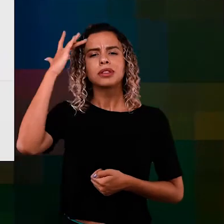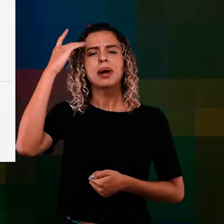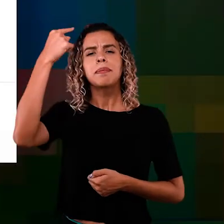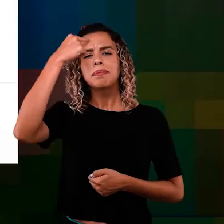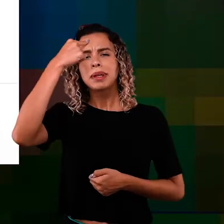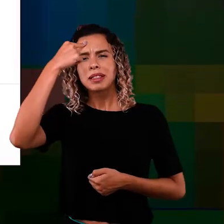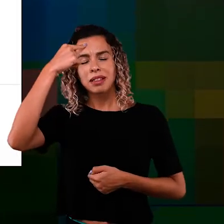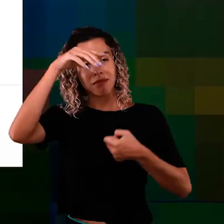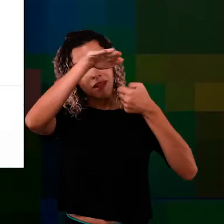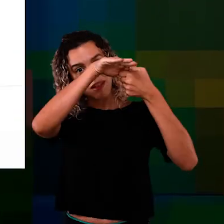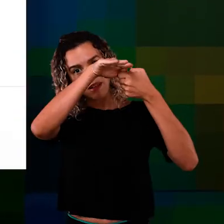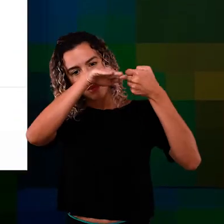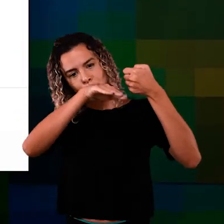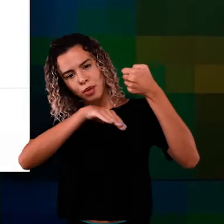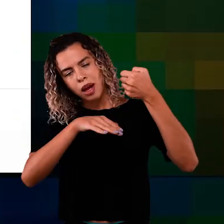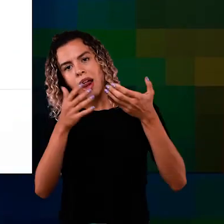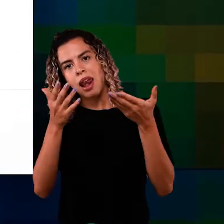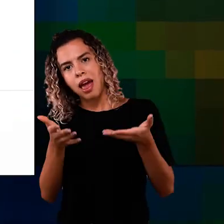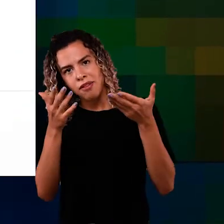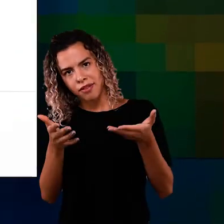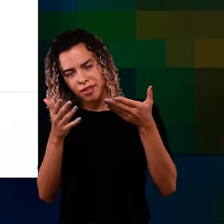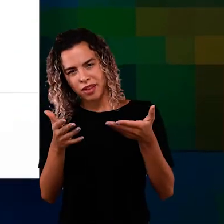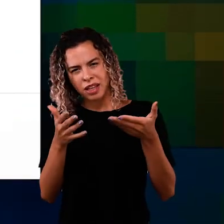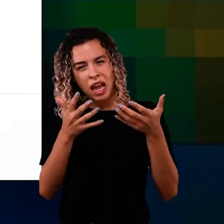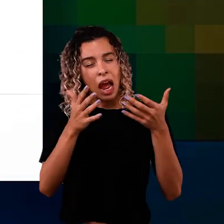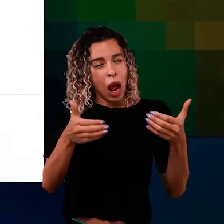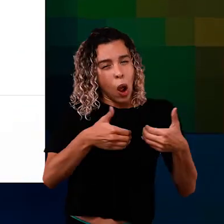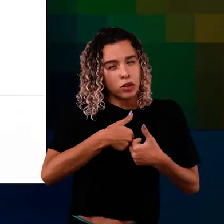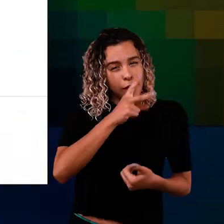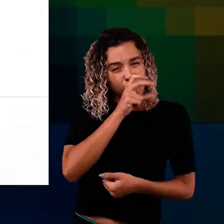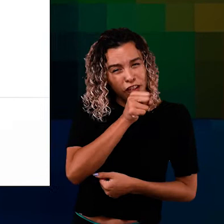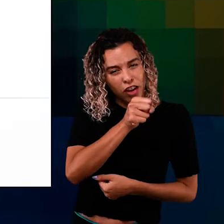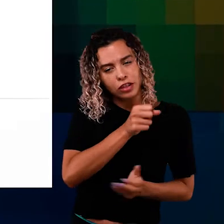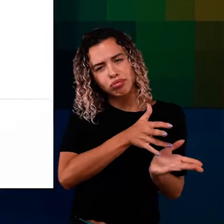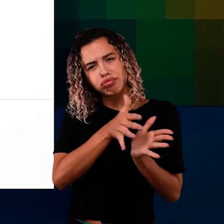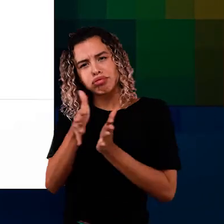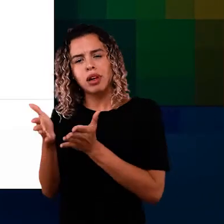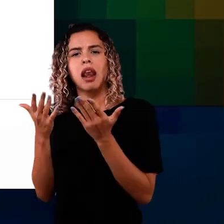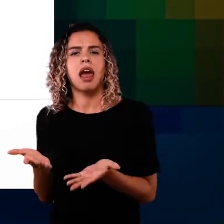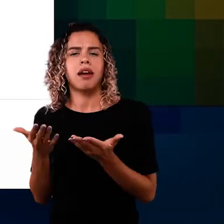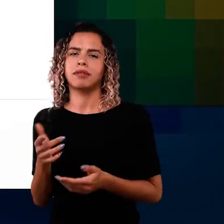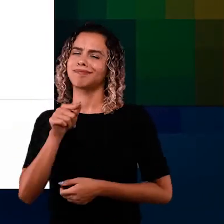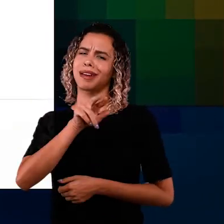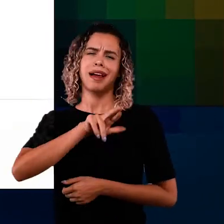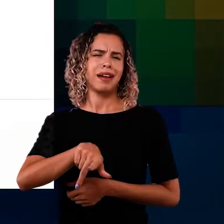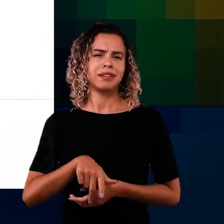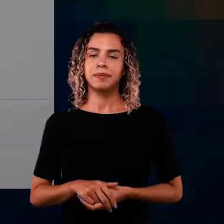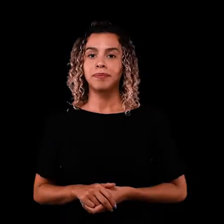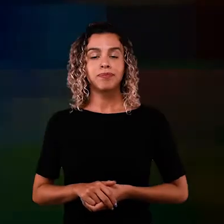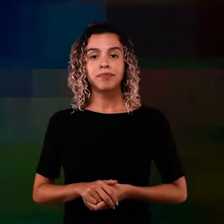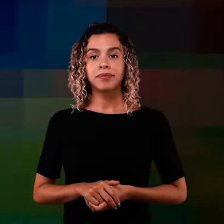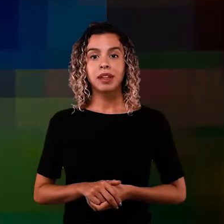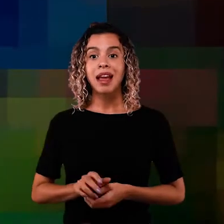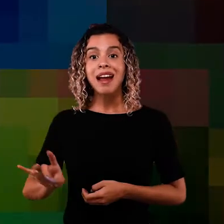claro. Uma gradação que vai de severo a leve, ou do mais autista ao menos autista. Mas não é bem Um assim. X vermelho em cima